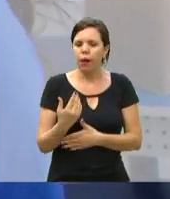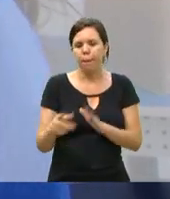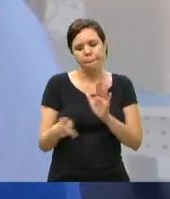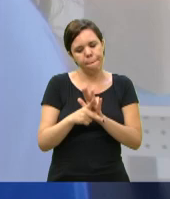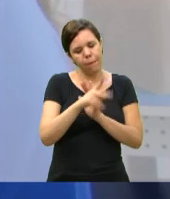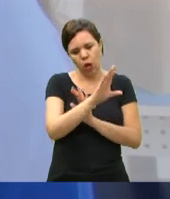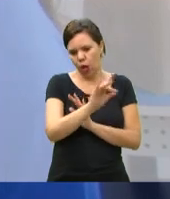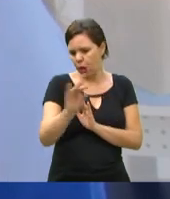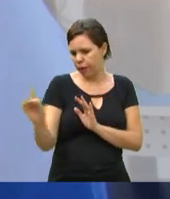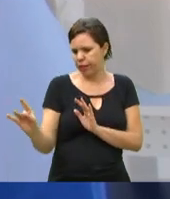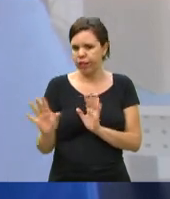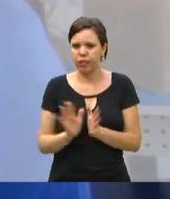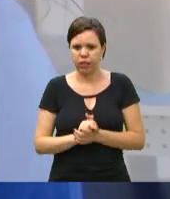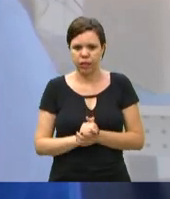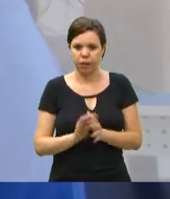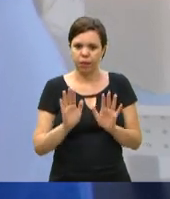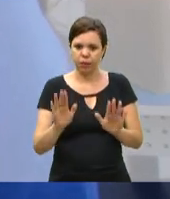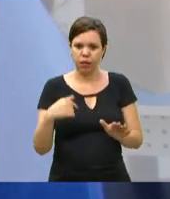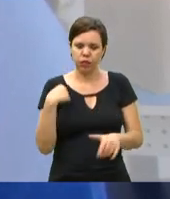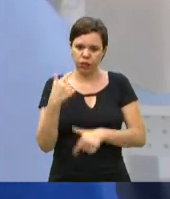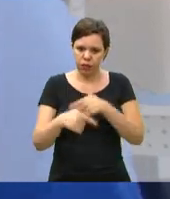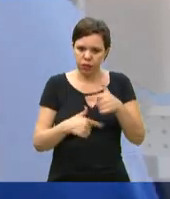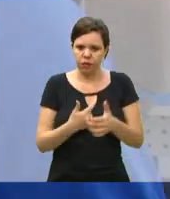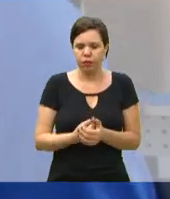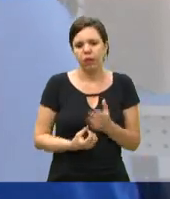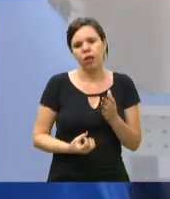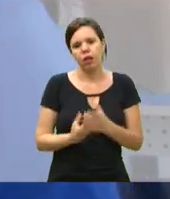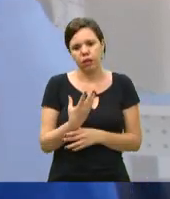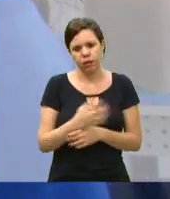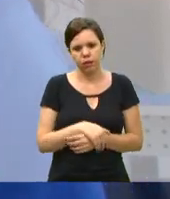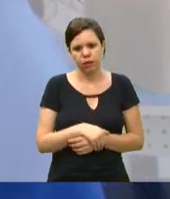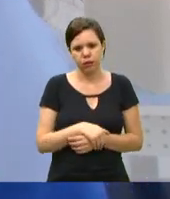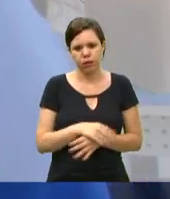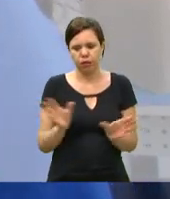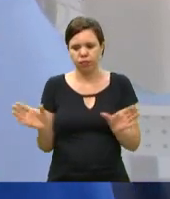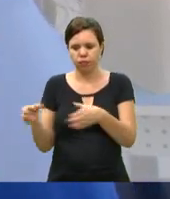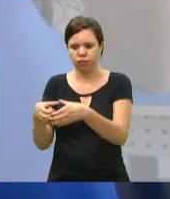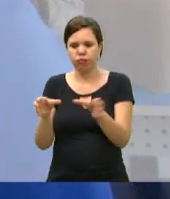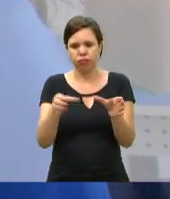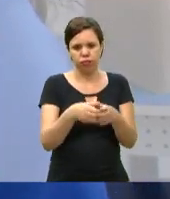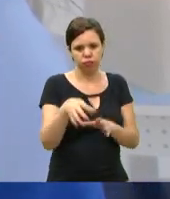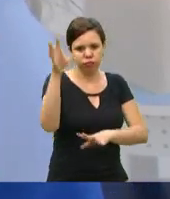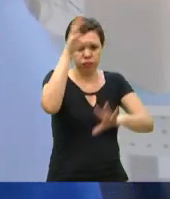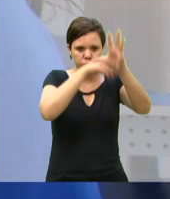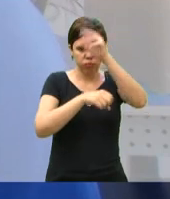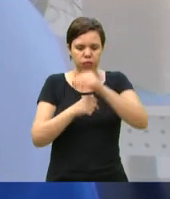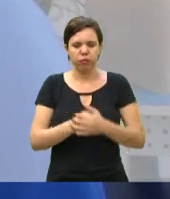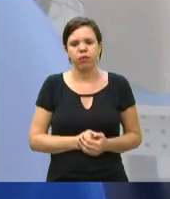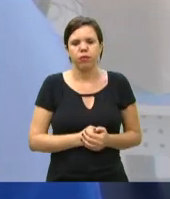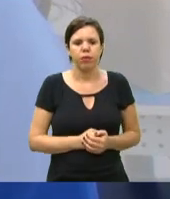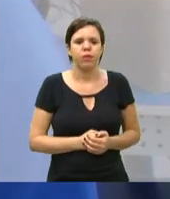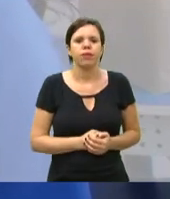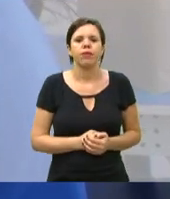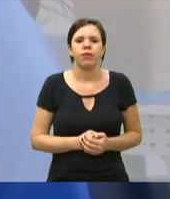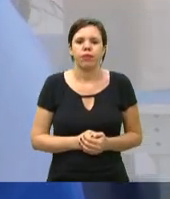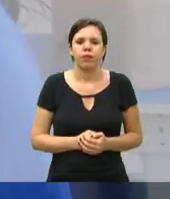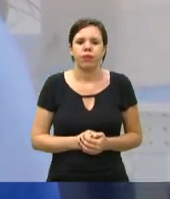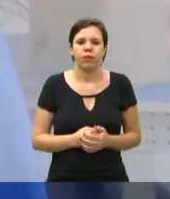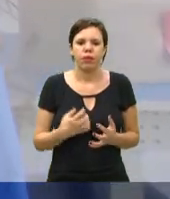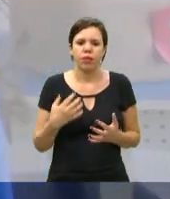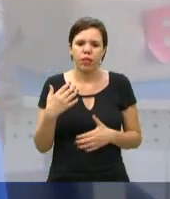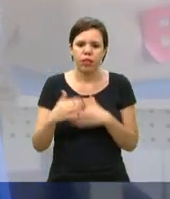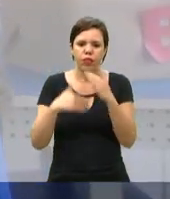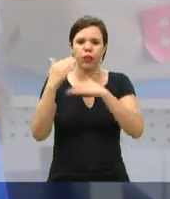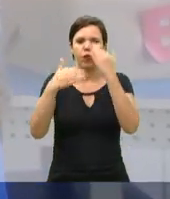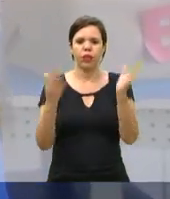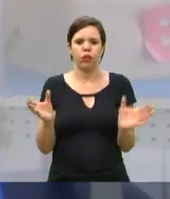singular. Porém, o nosso trabalho, ele acontece no coletivo. Essa aprendizagem, ela é